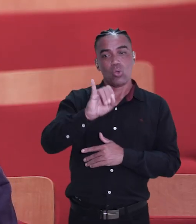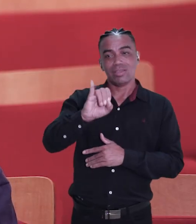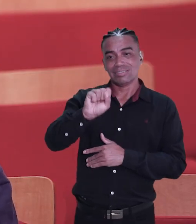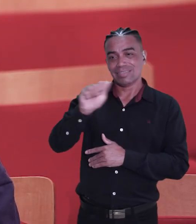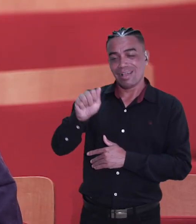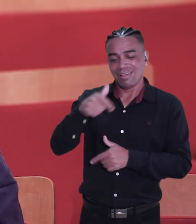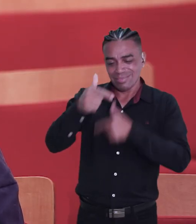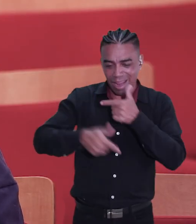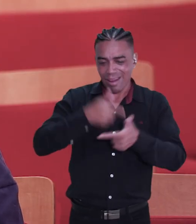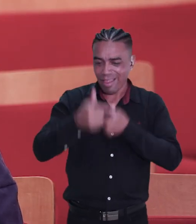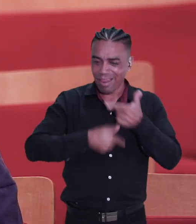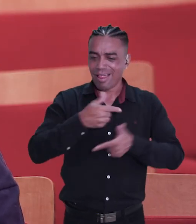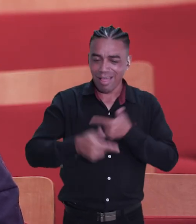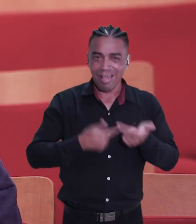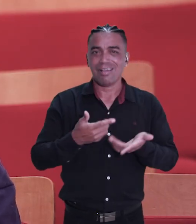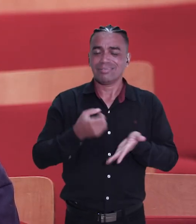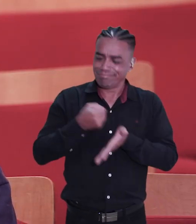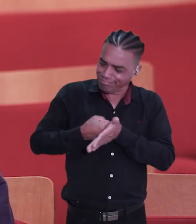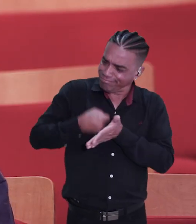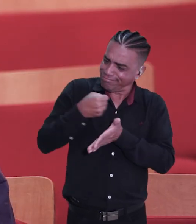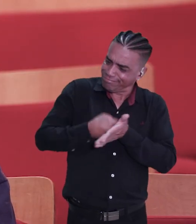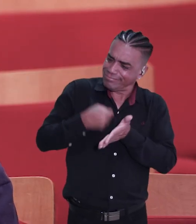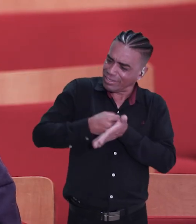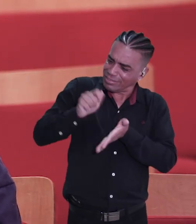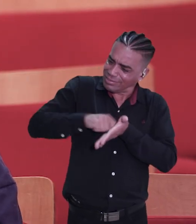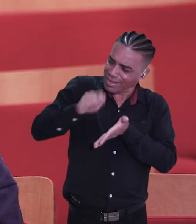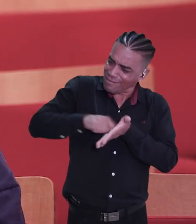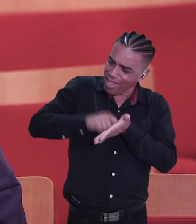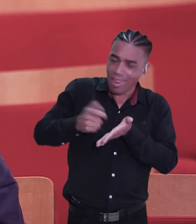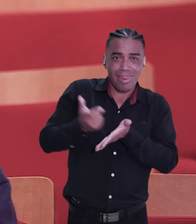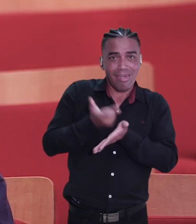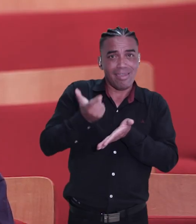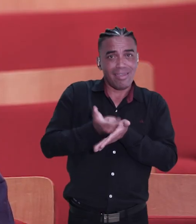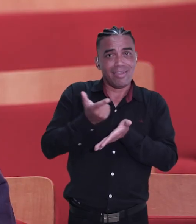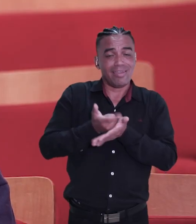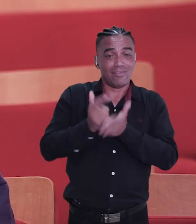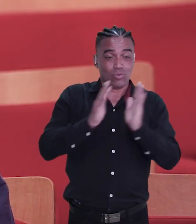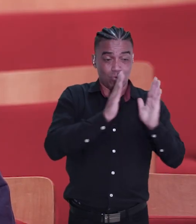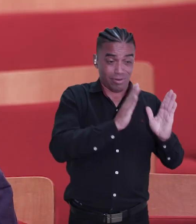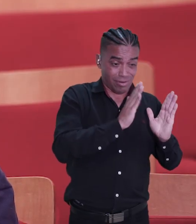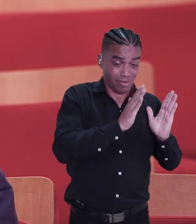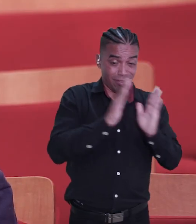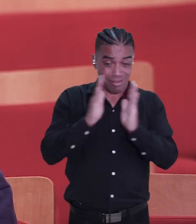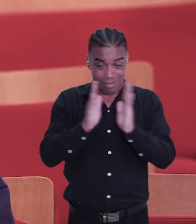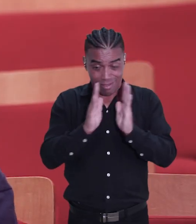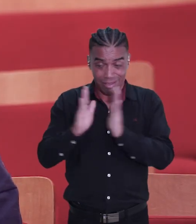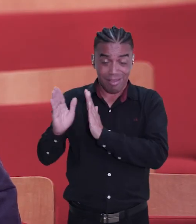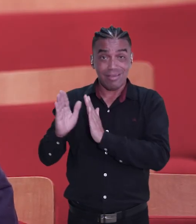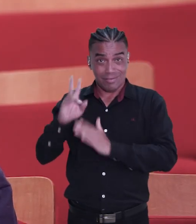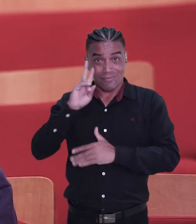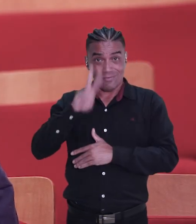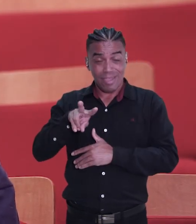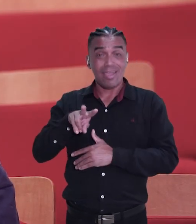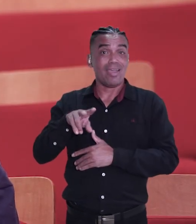como disse a Heloísa, né, trabalha tanto, né, se dedica tanto aos livros e aos livros que você faz no intervalo de